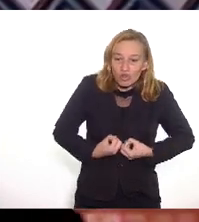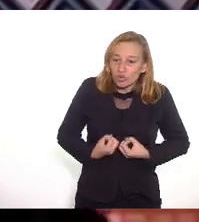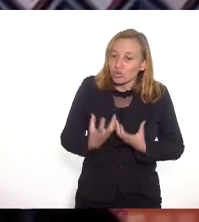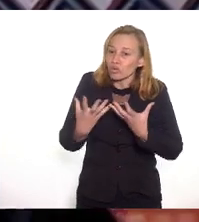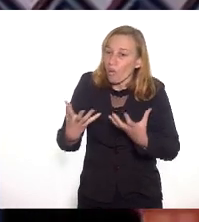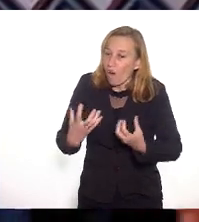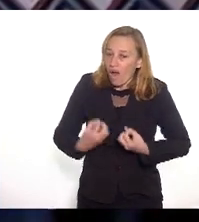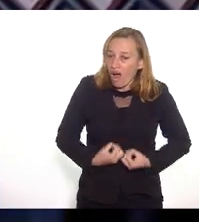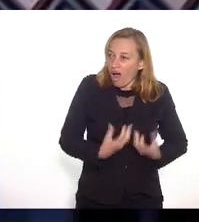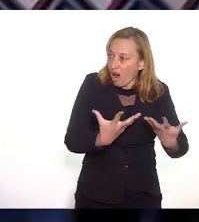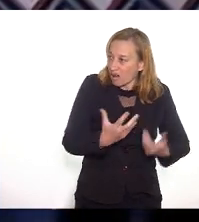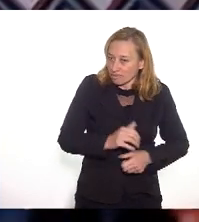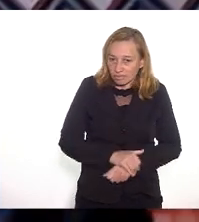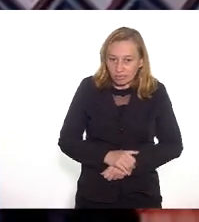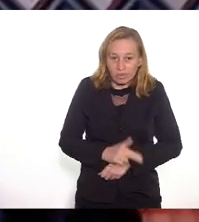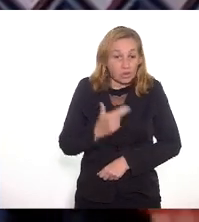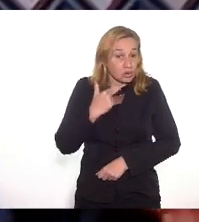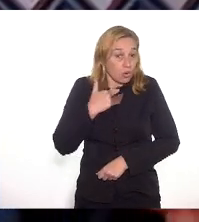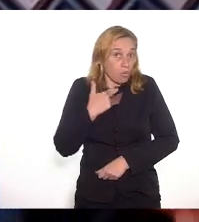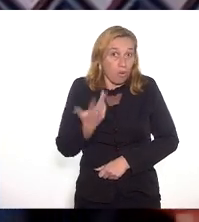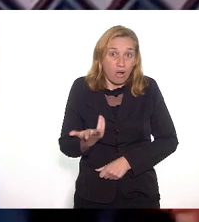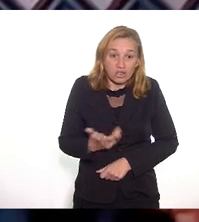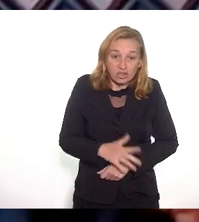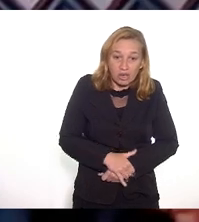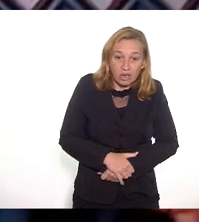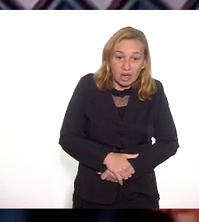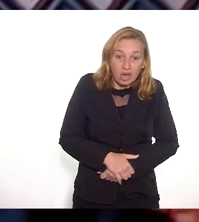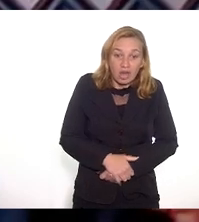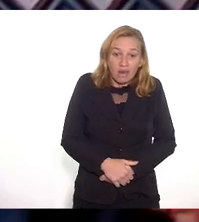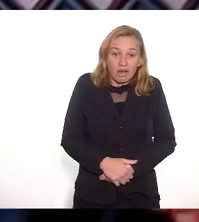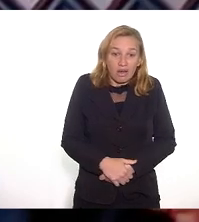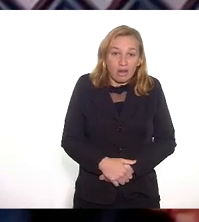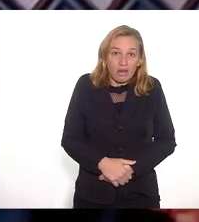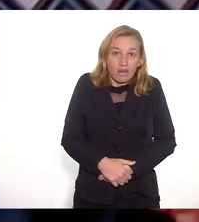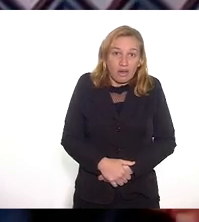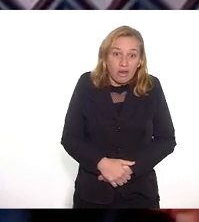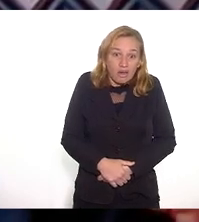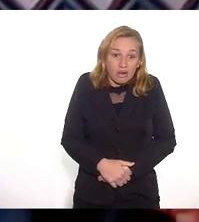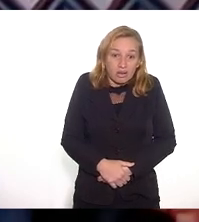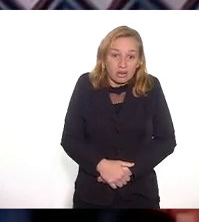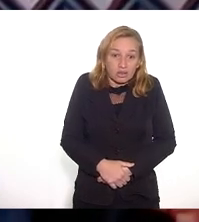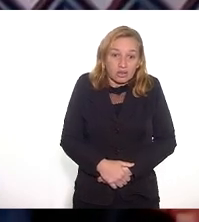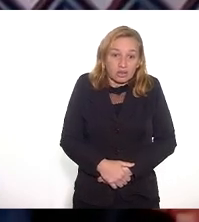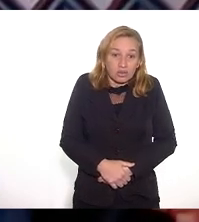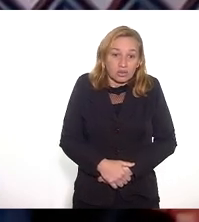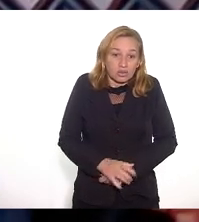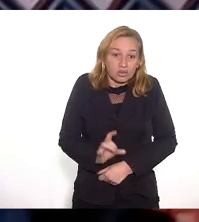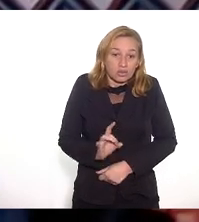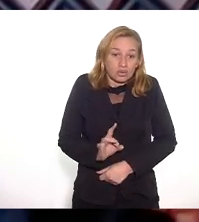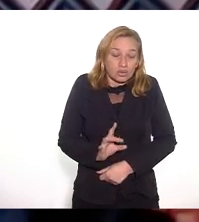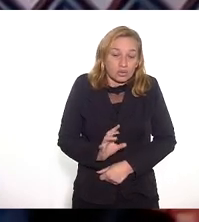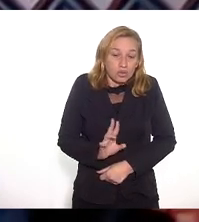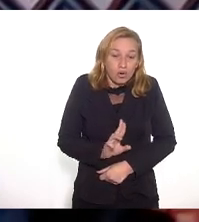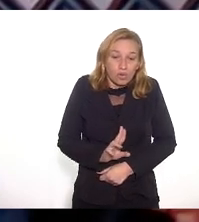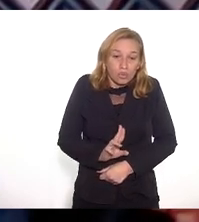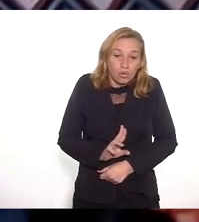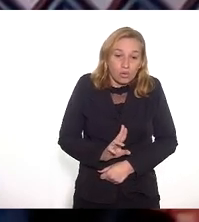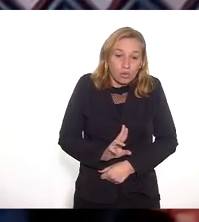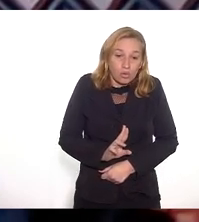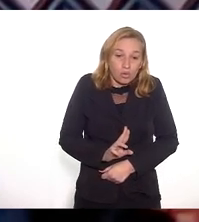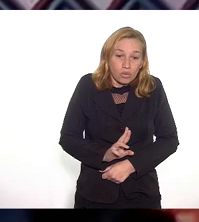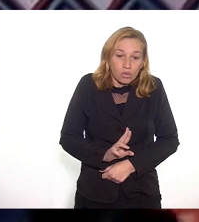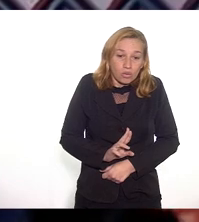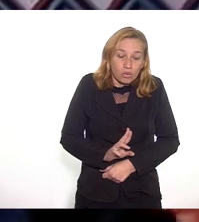e doado. Ele não pode simplesmente ficar somente apreendido. Então, a gente acredita que